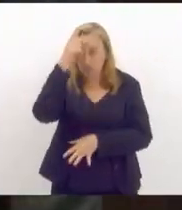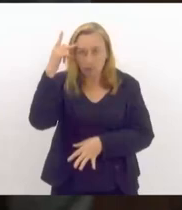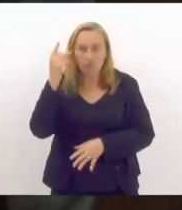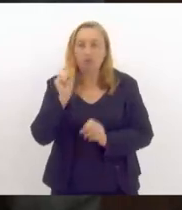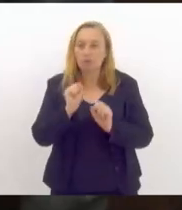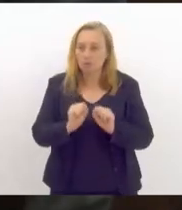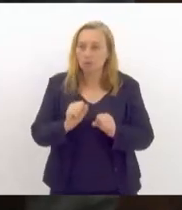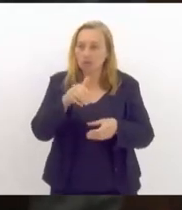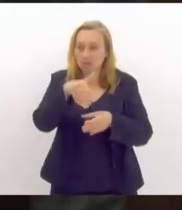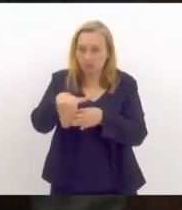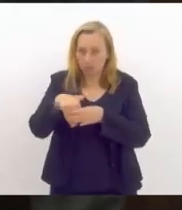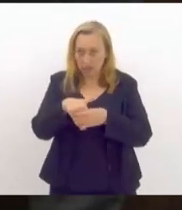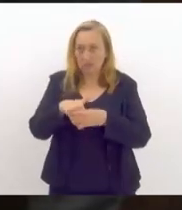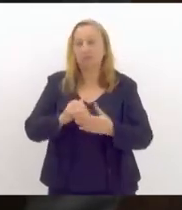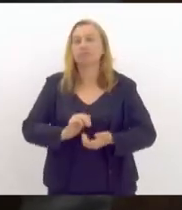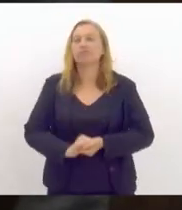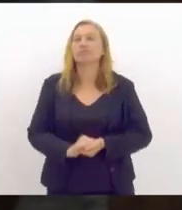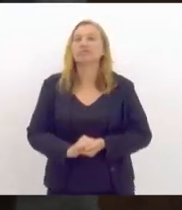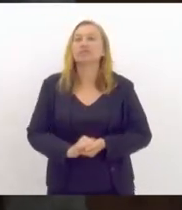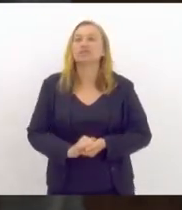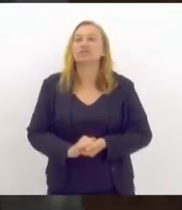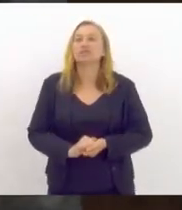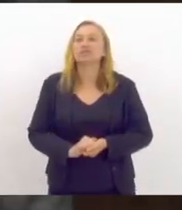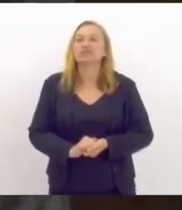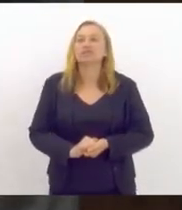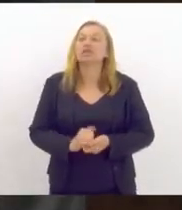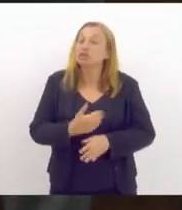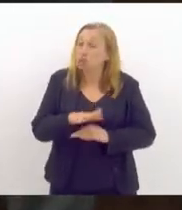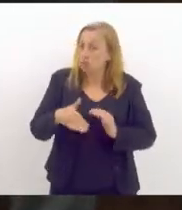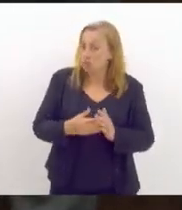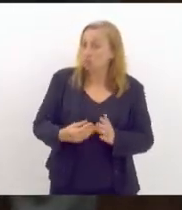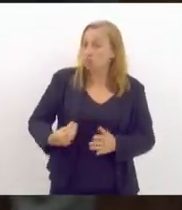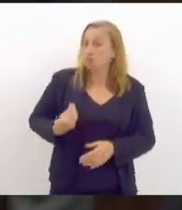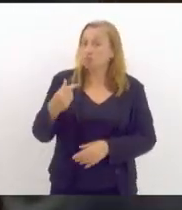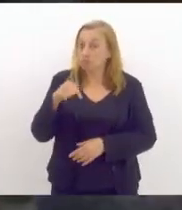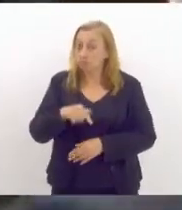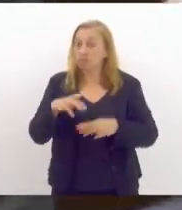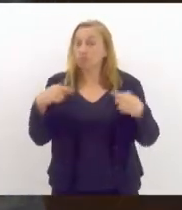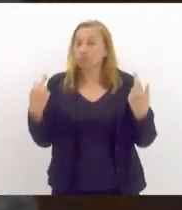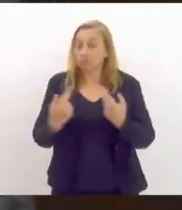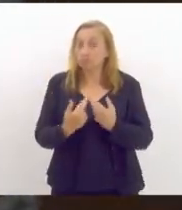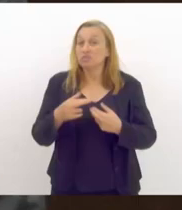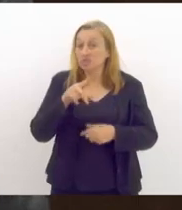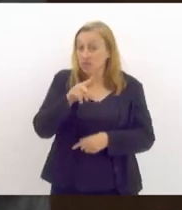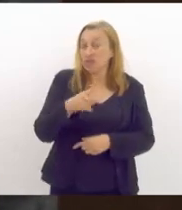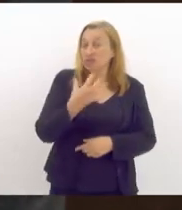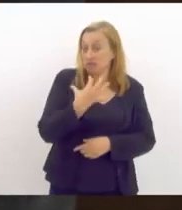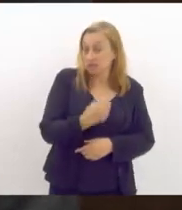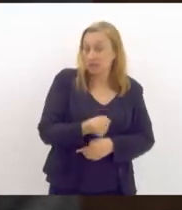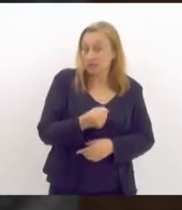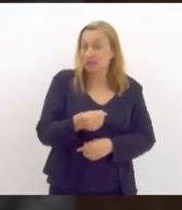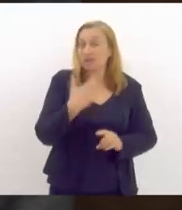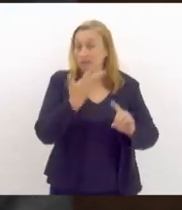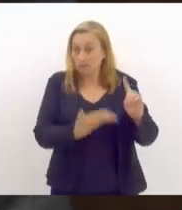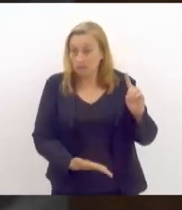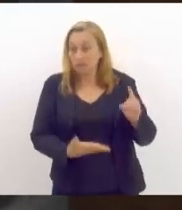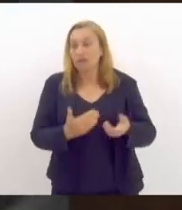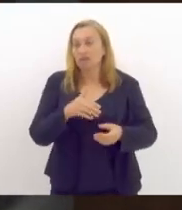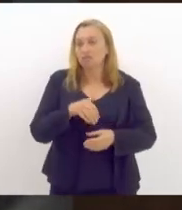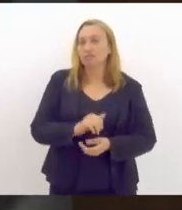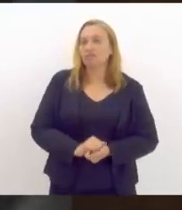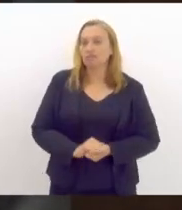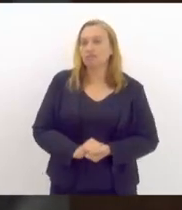pudessem decidir se estando todos aqui reunidos se eles concederiam essa honraria e aqui